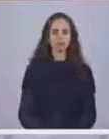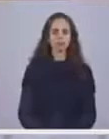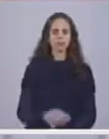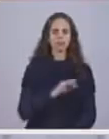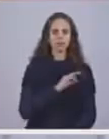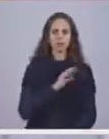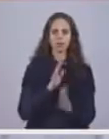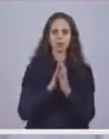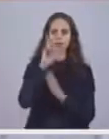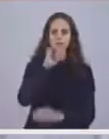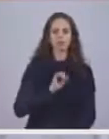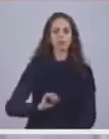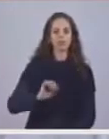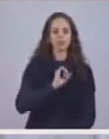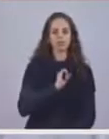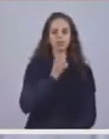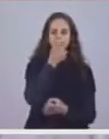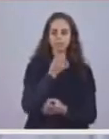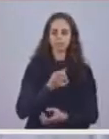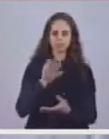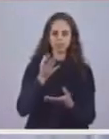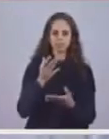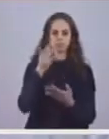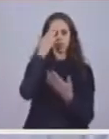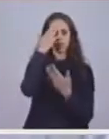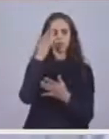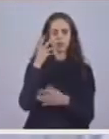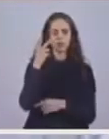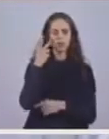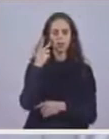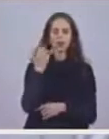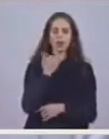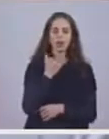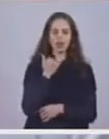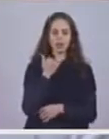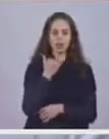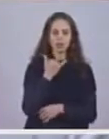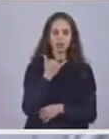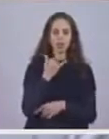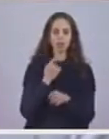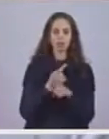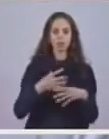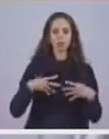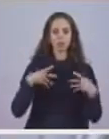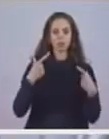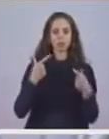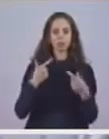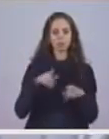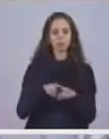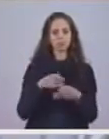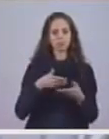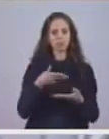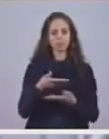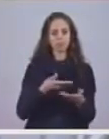Senhor nosso Deus, concedei-nos a graça de viver com alegria o mesmo espírito de caridade